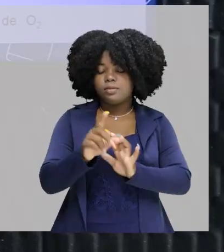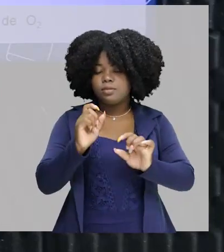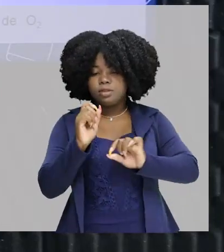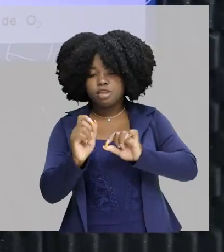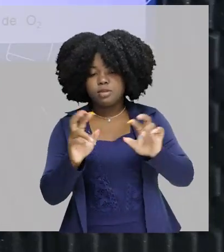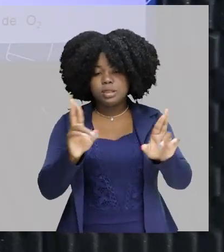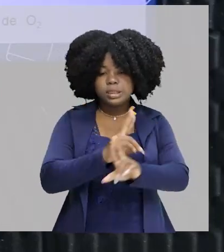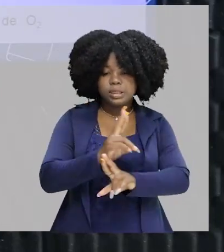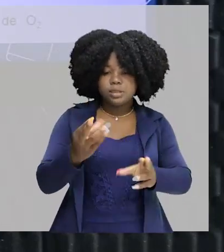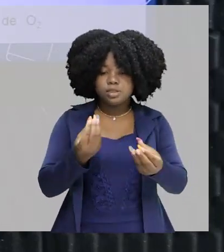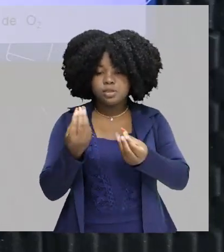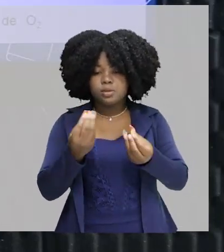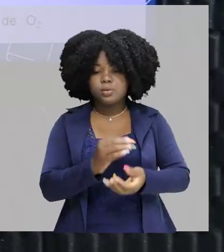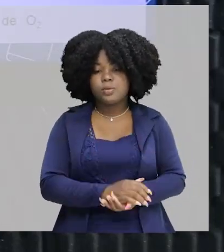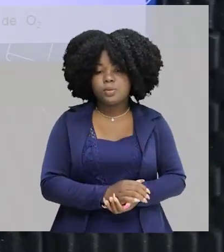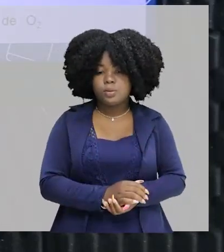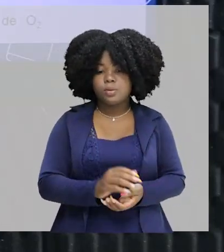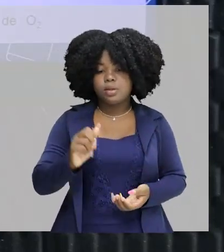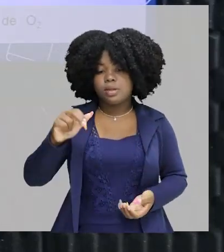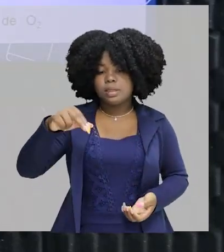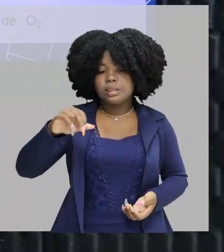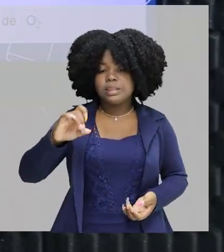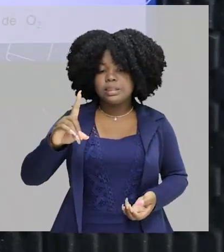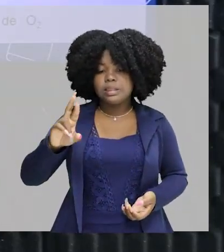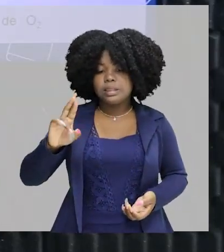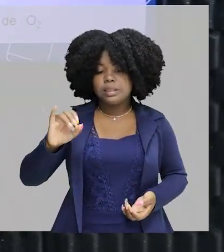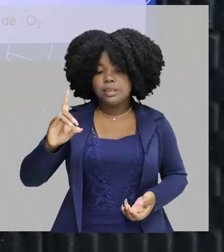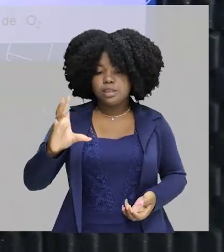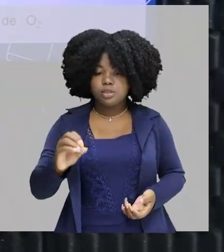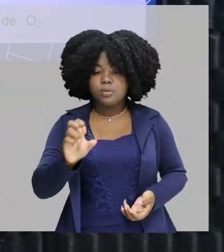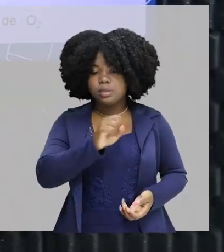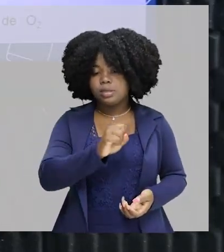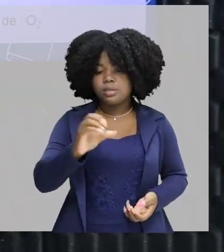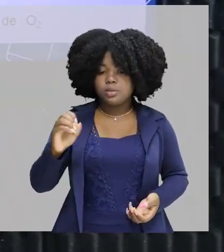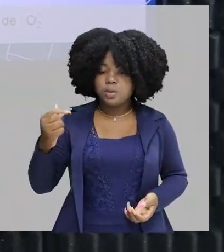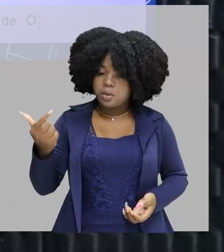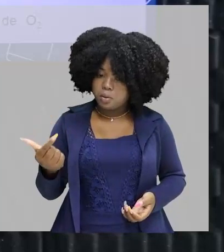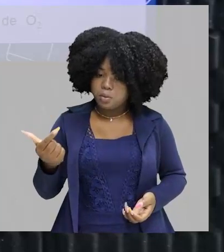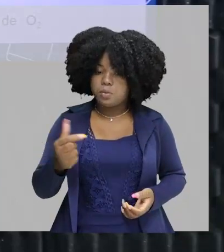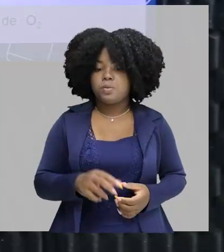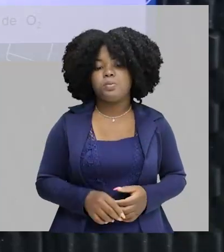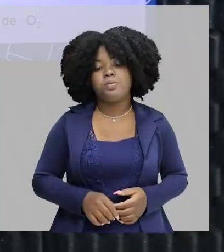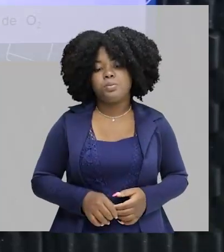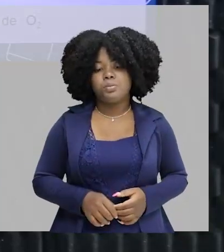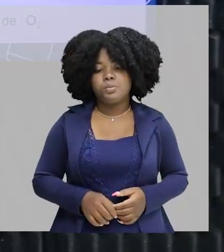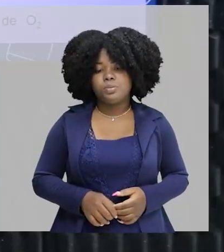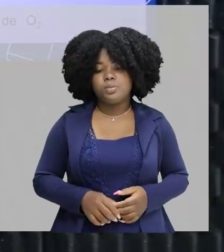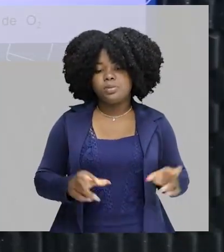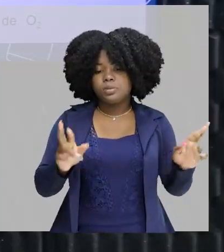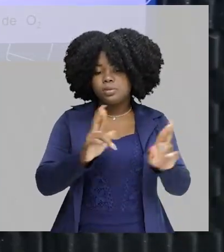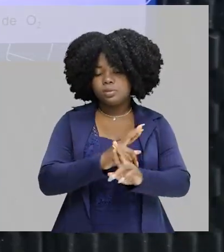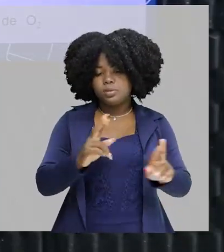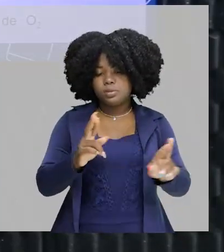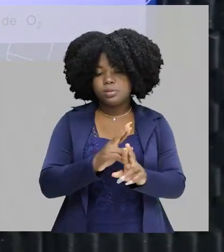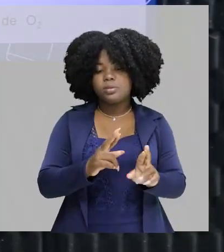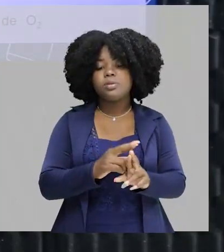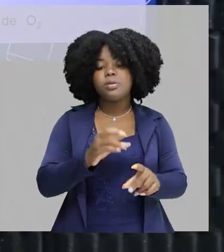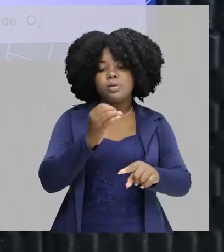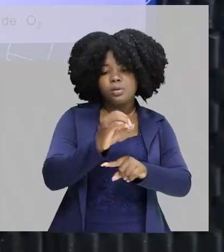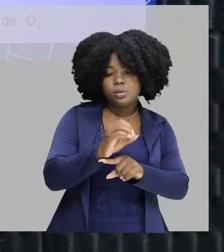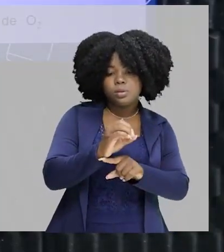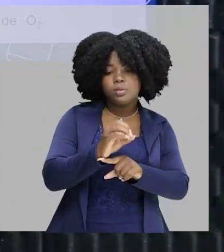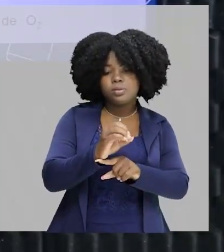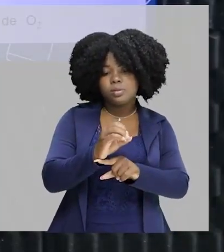está relacionada com o anidrido sulfuroso, o SO2. Então, é uma relação entre o